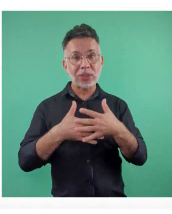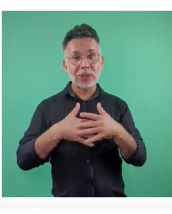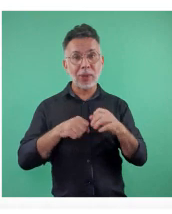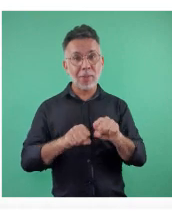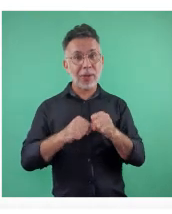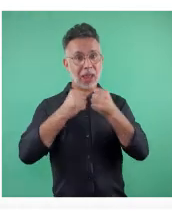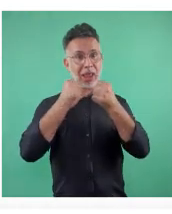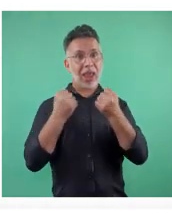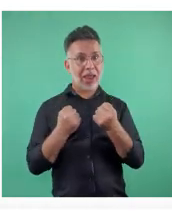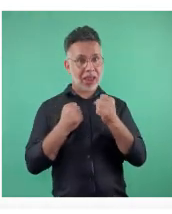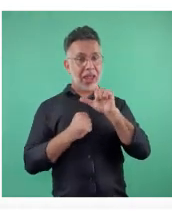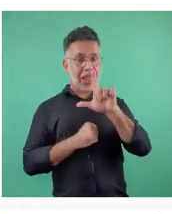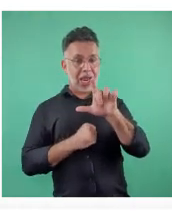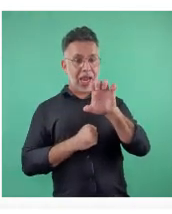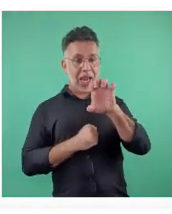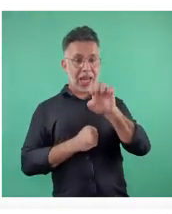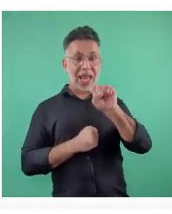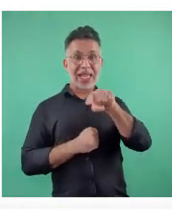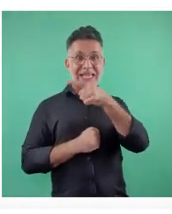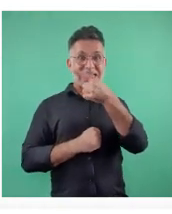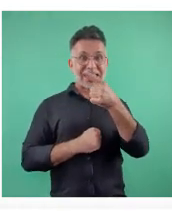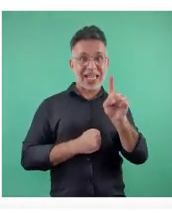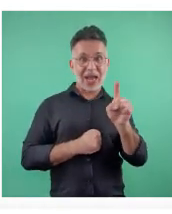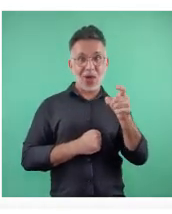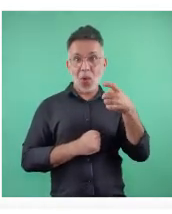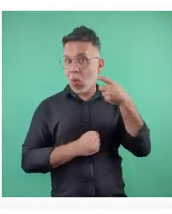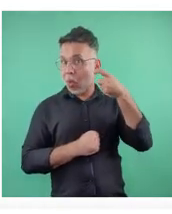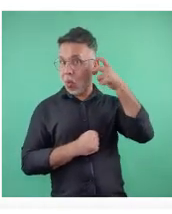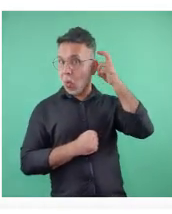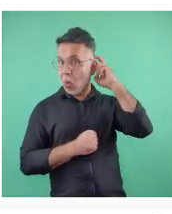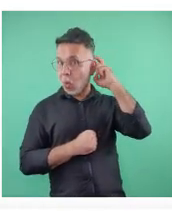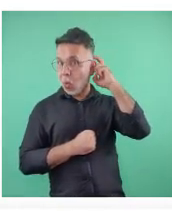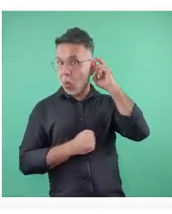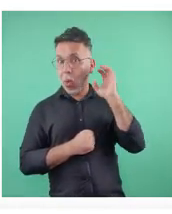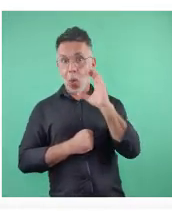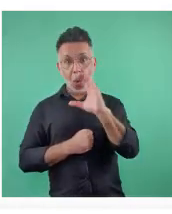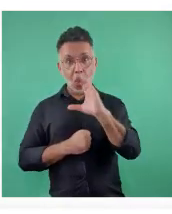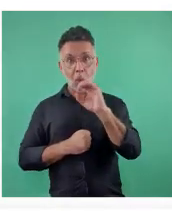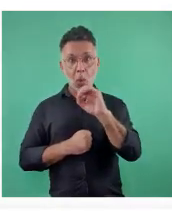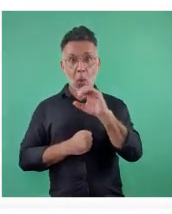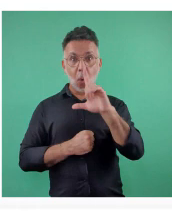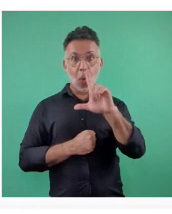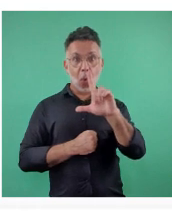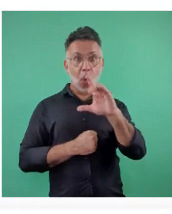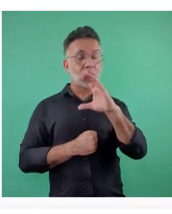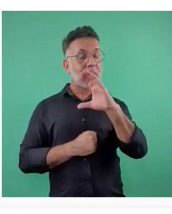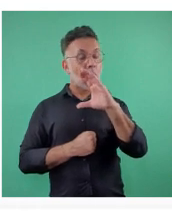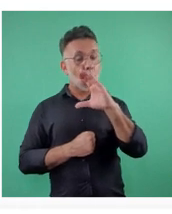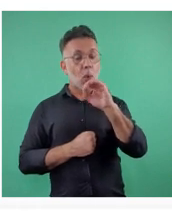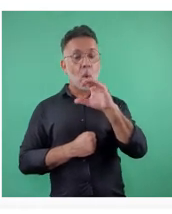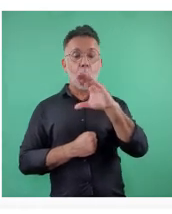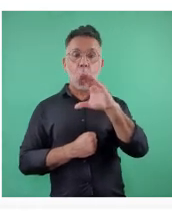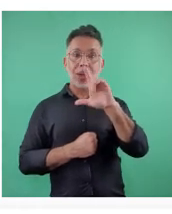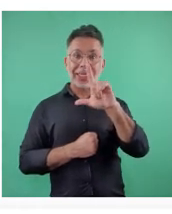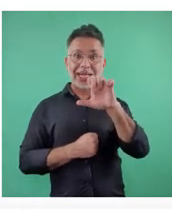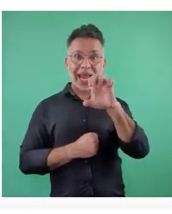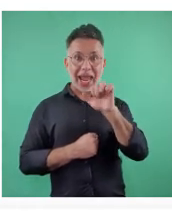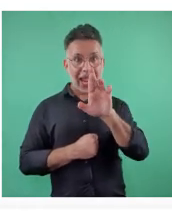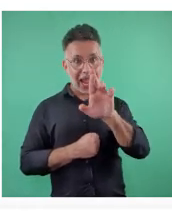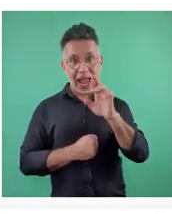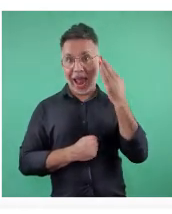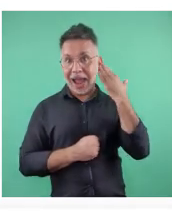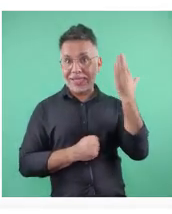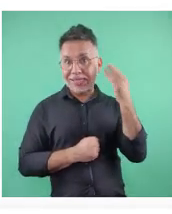células auditivas, nas células ciliadas externas do ouvido, aonde, quando elas estão saudáveis,